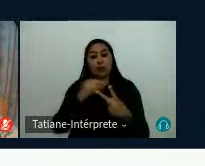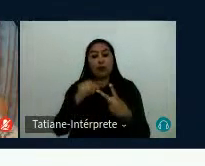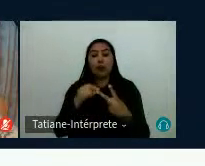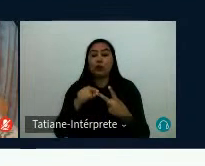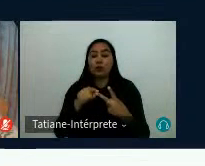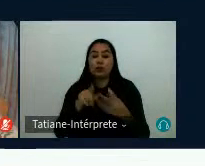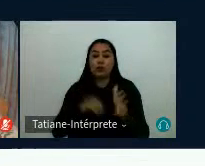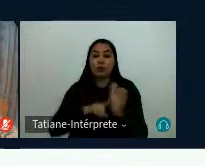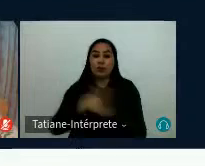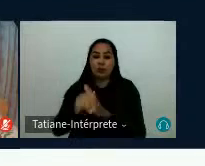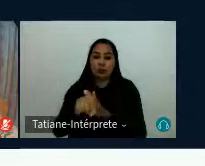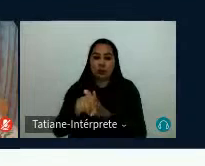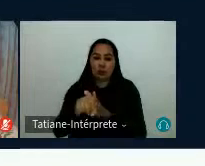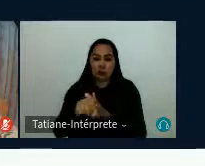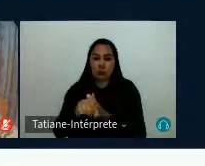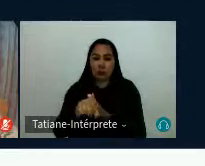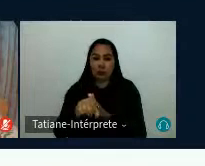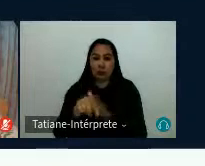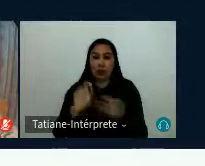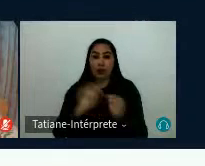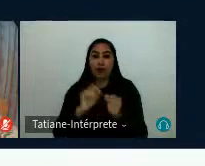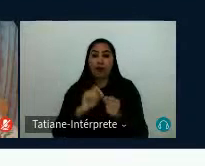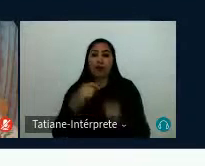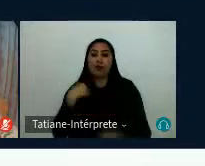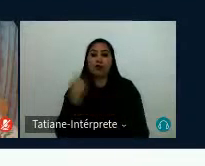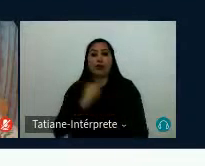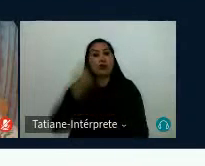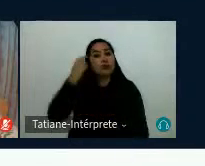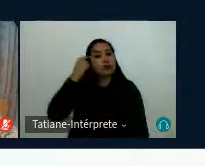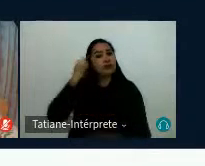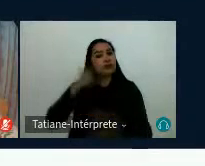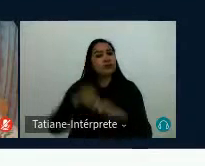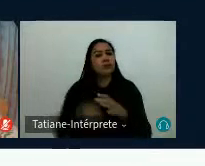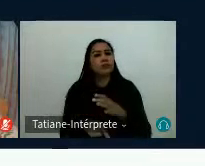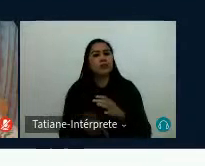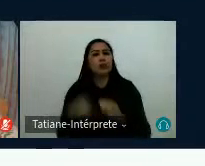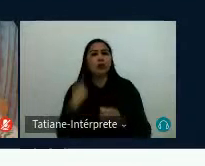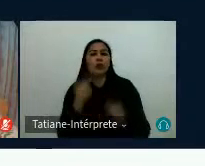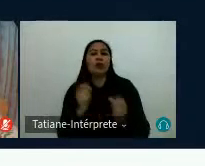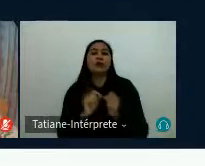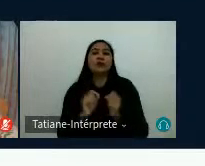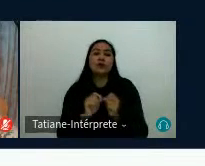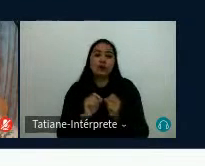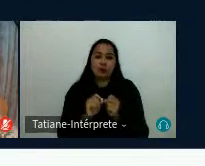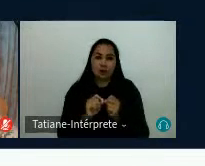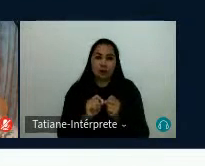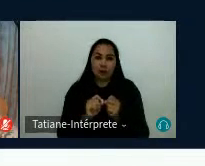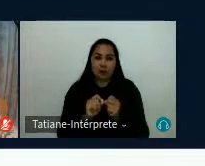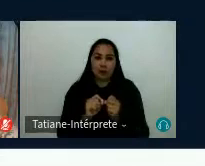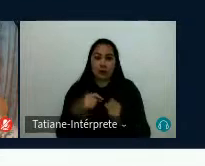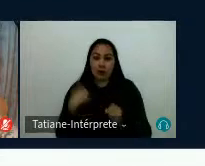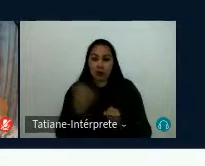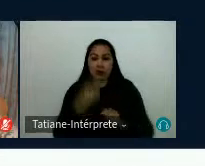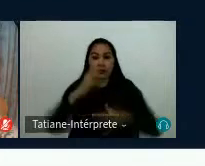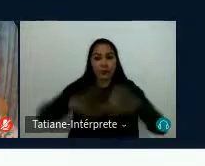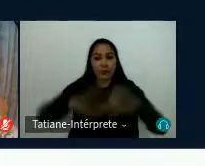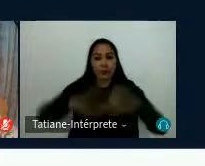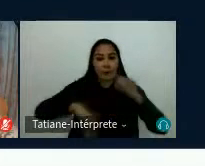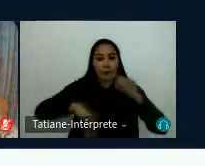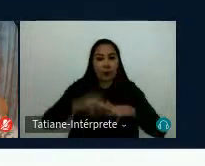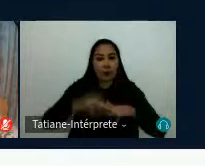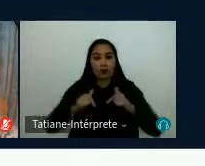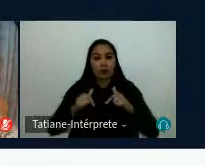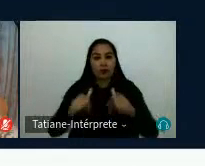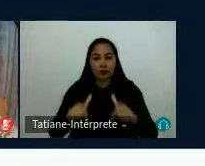nos fazem refletir sobre o nosso fazer, né, as nossas práticas,